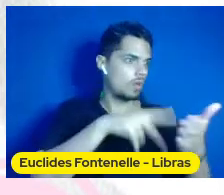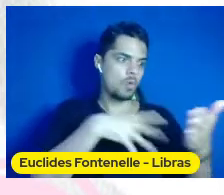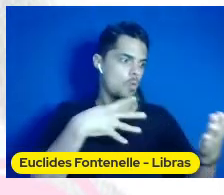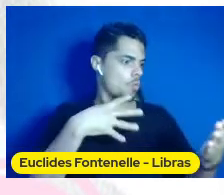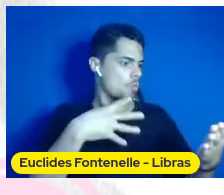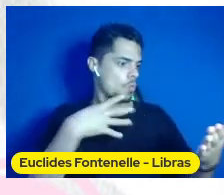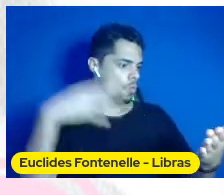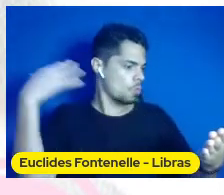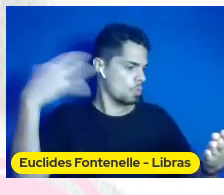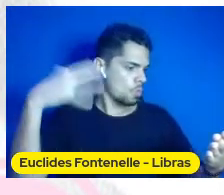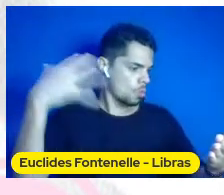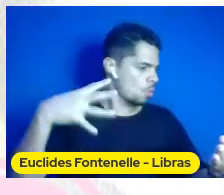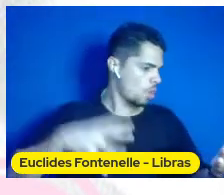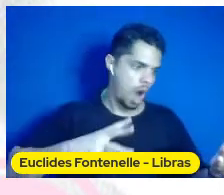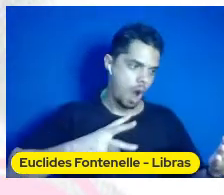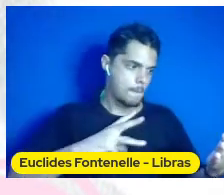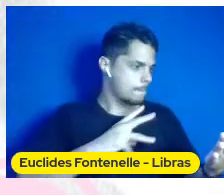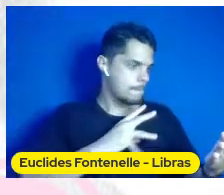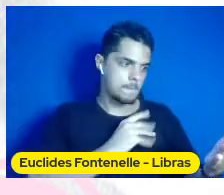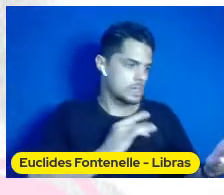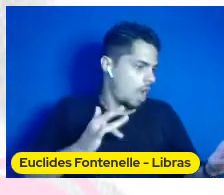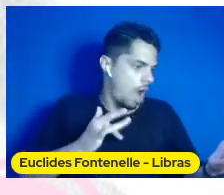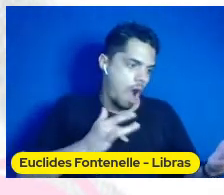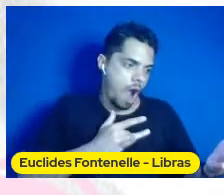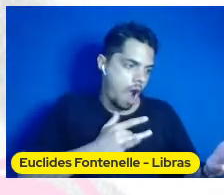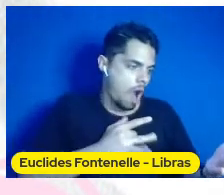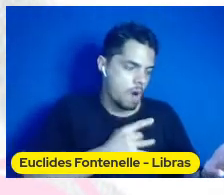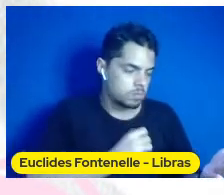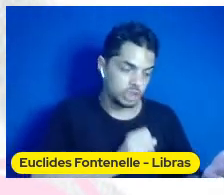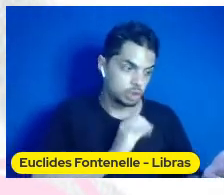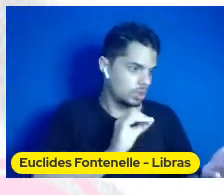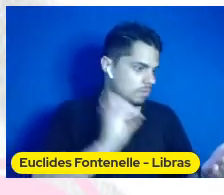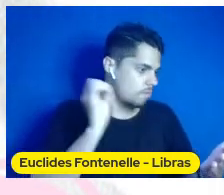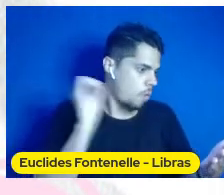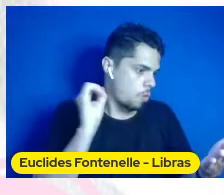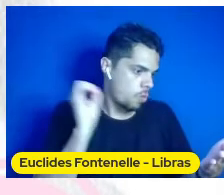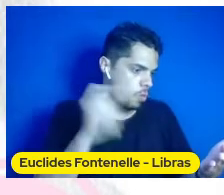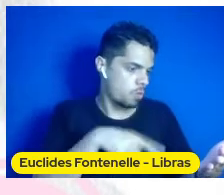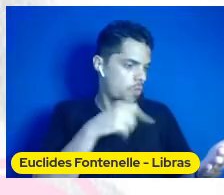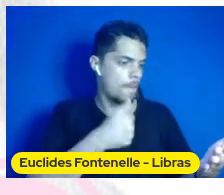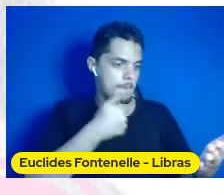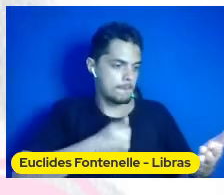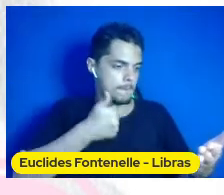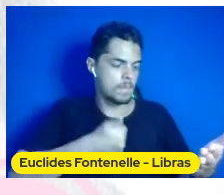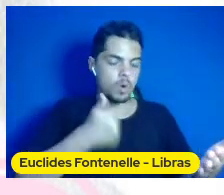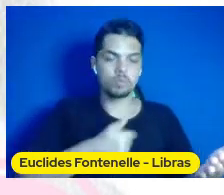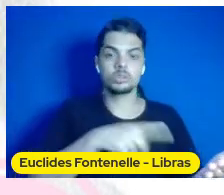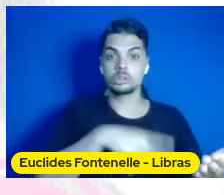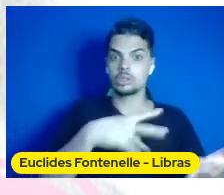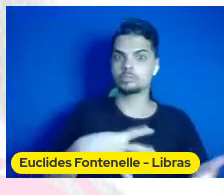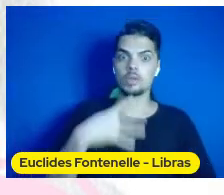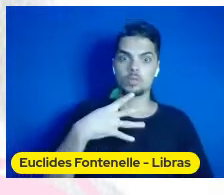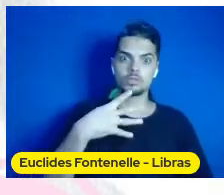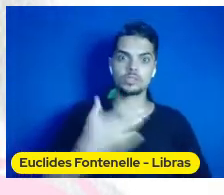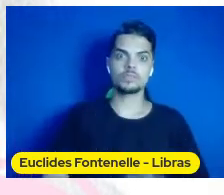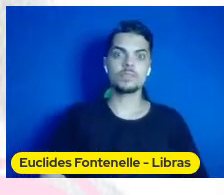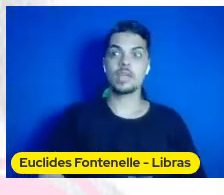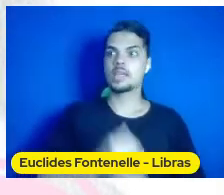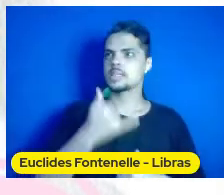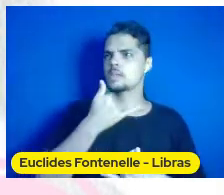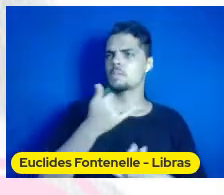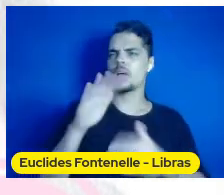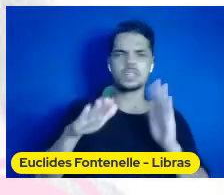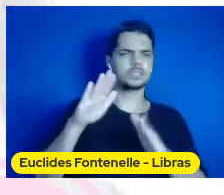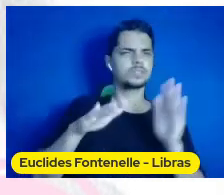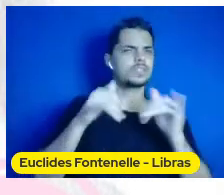história, pois quando se fala de Maria Quitéria, muitos falam, não, é a Joana d'Arc ou a Mulan,